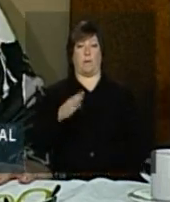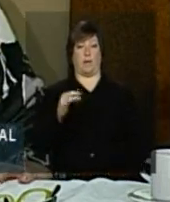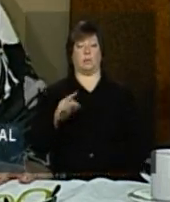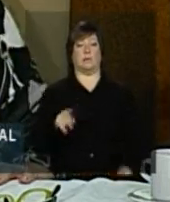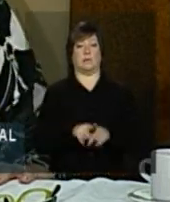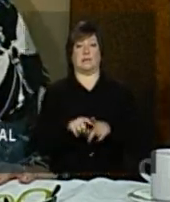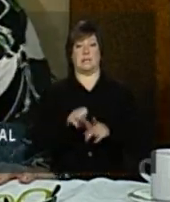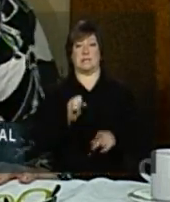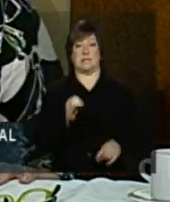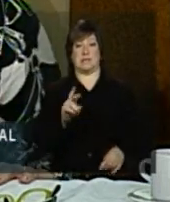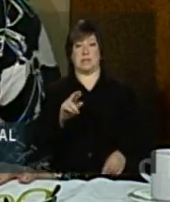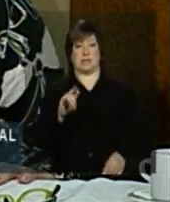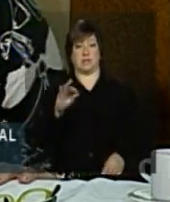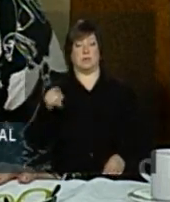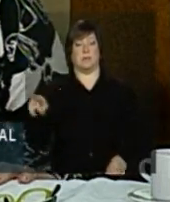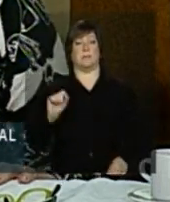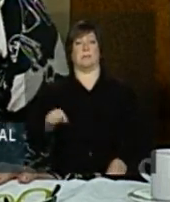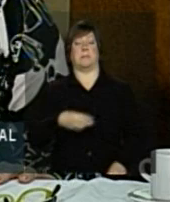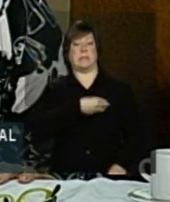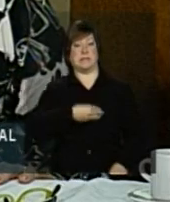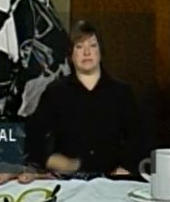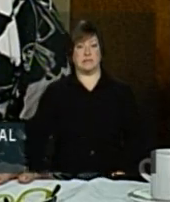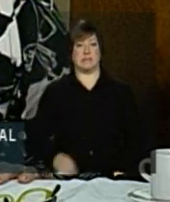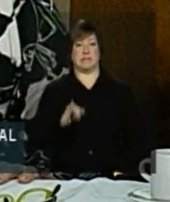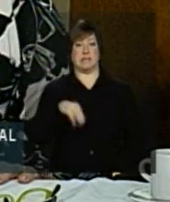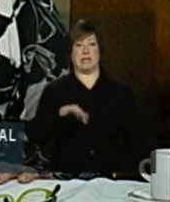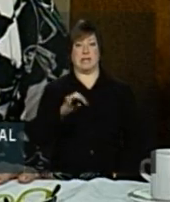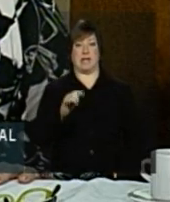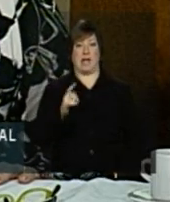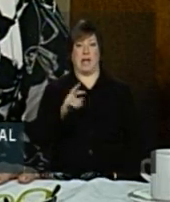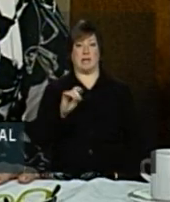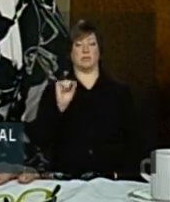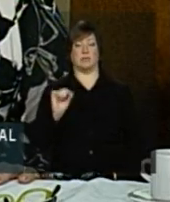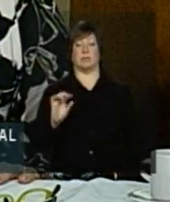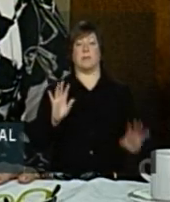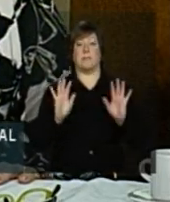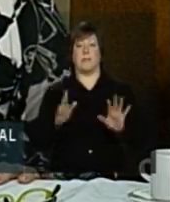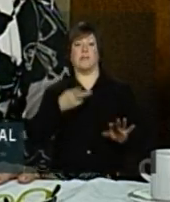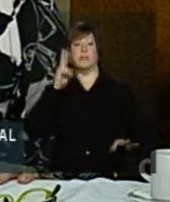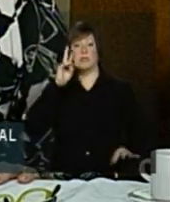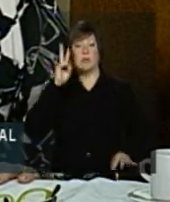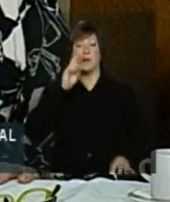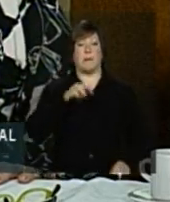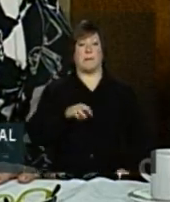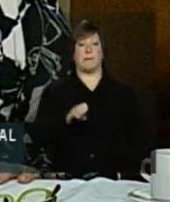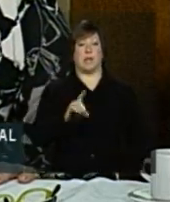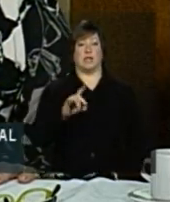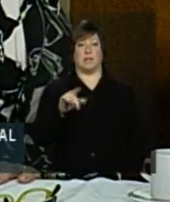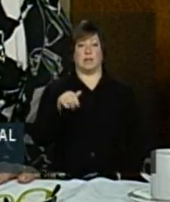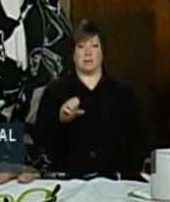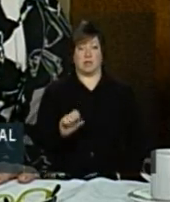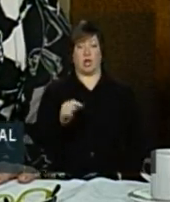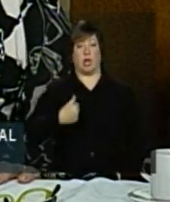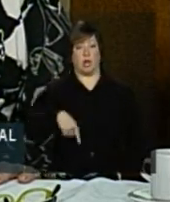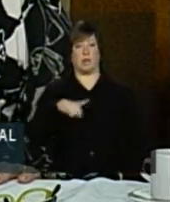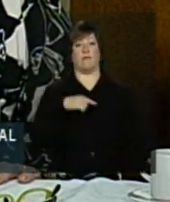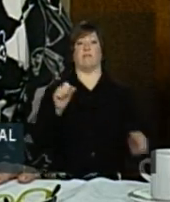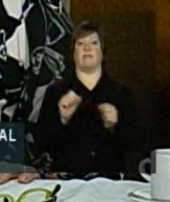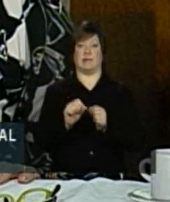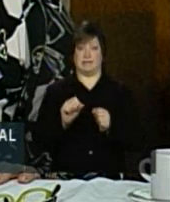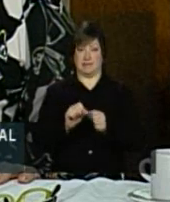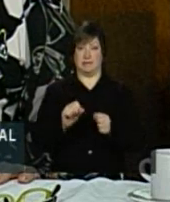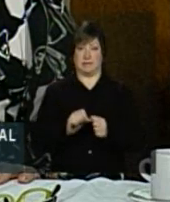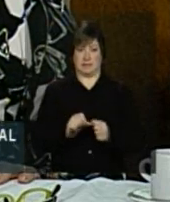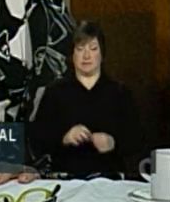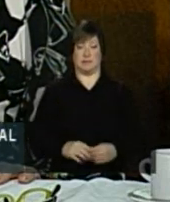Sérgio ministro da integração Mas falando em nome de todo o governo falar um pouco sobre as medidas eh eh que a gente tá tomando eh